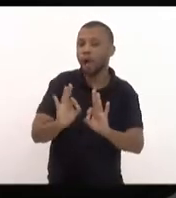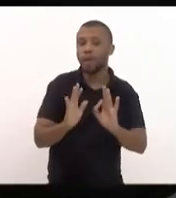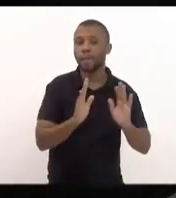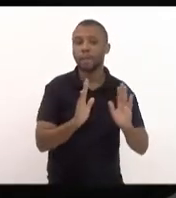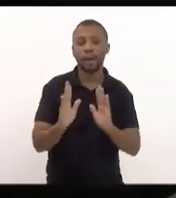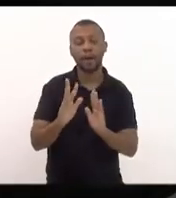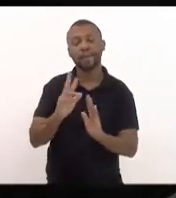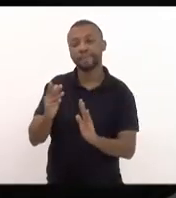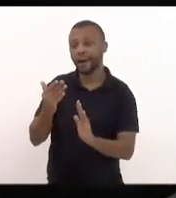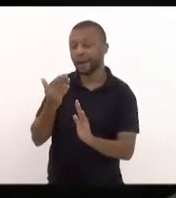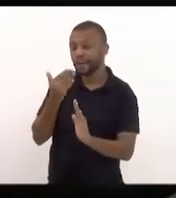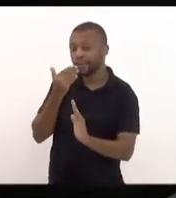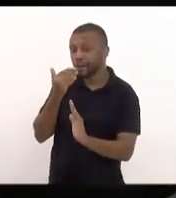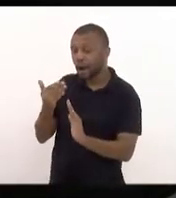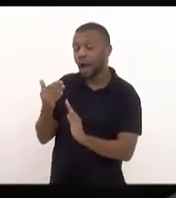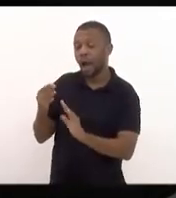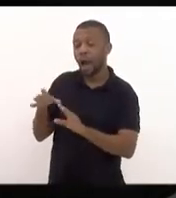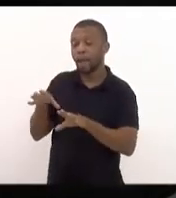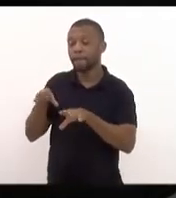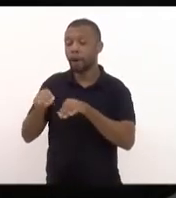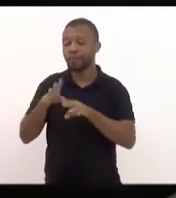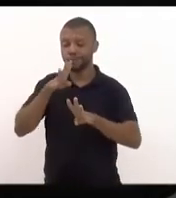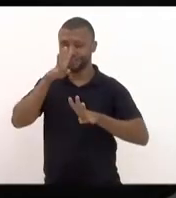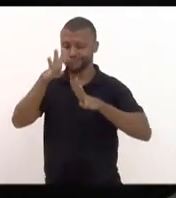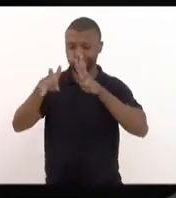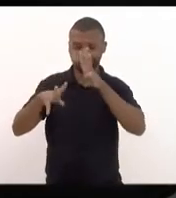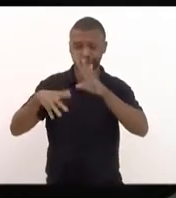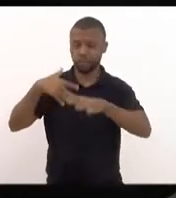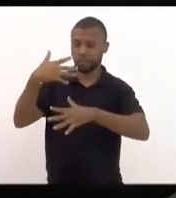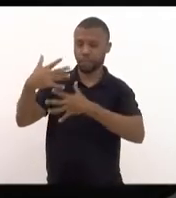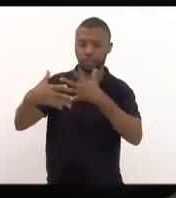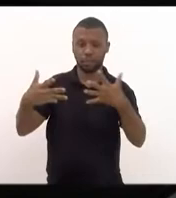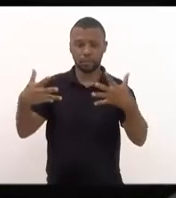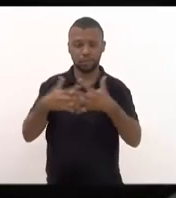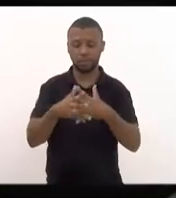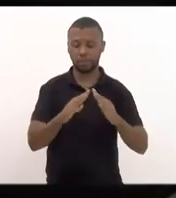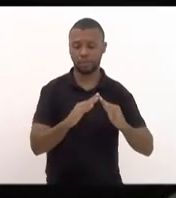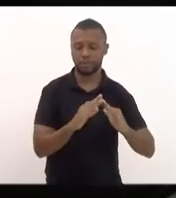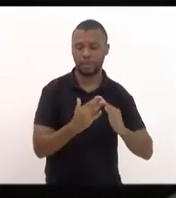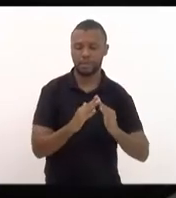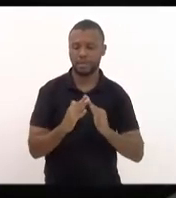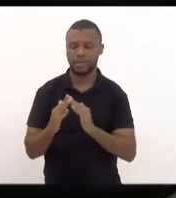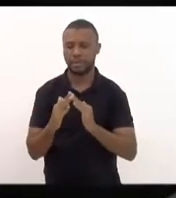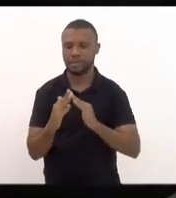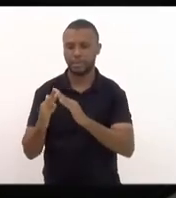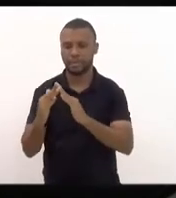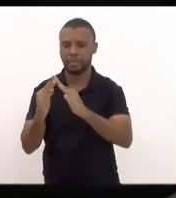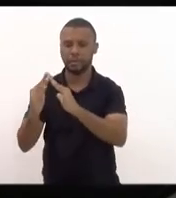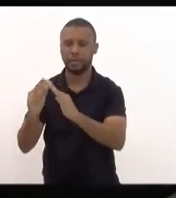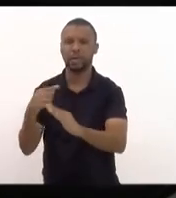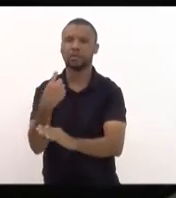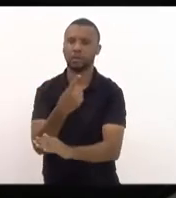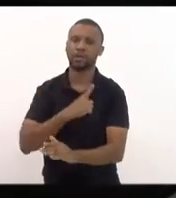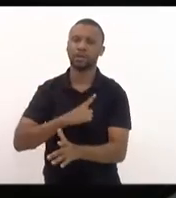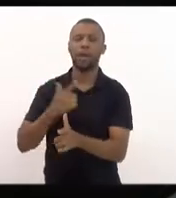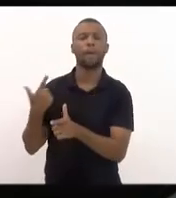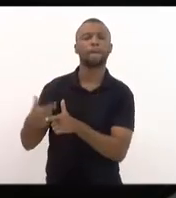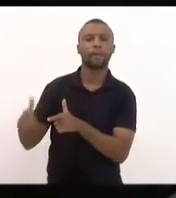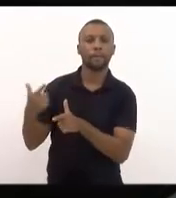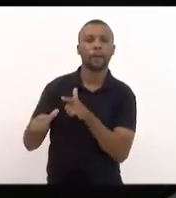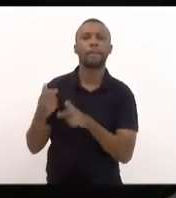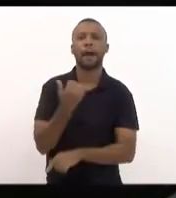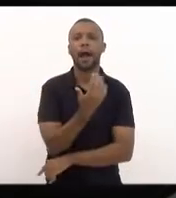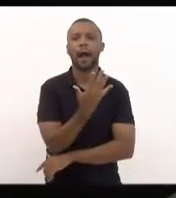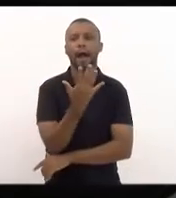favorecer a ocupação desordenada, e aí a gente vai ter um problema ambiental, e a gente vai ter, possivelmente,